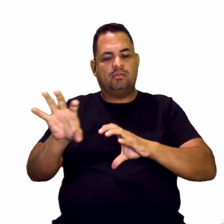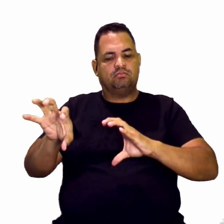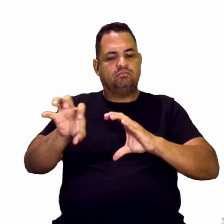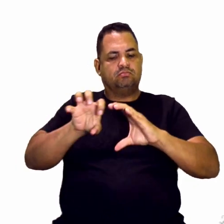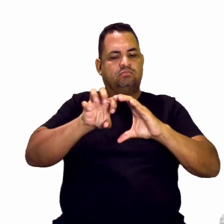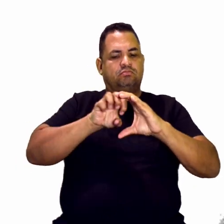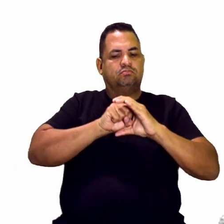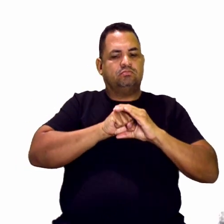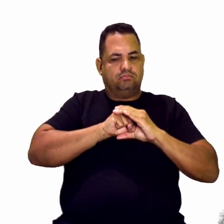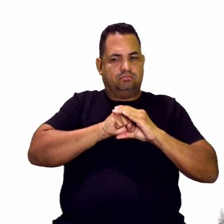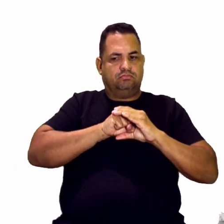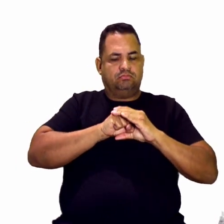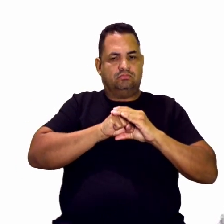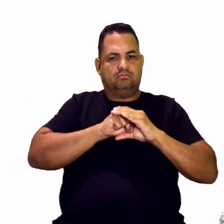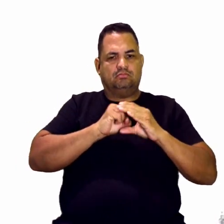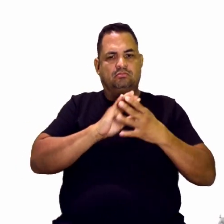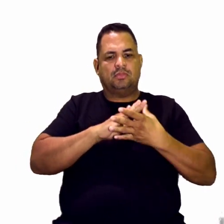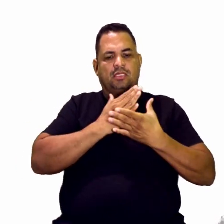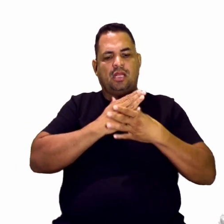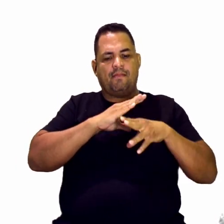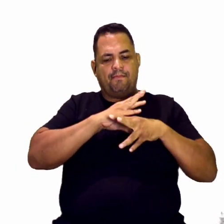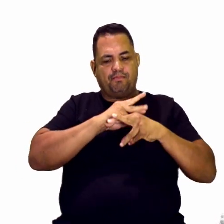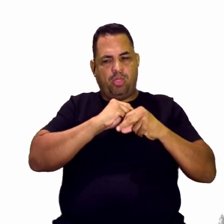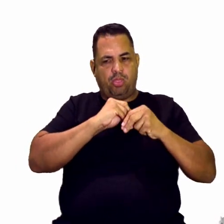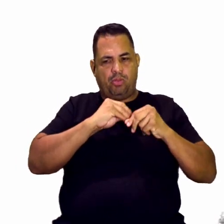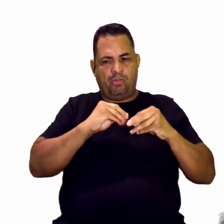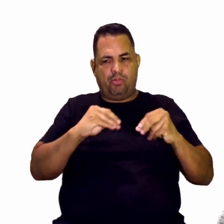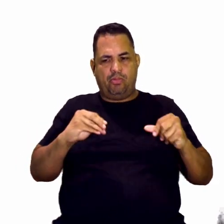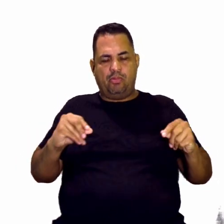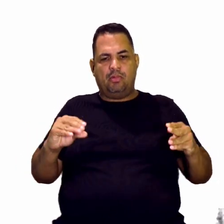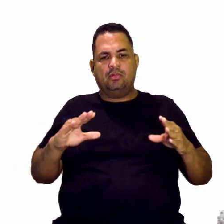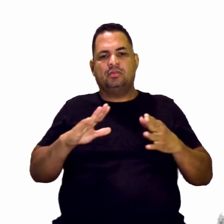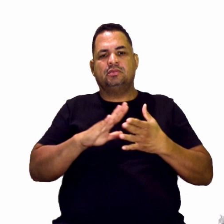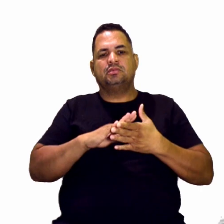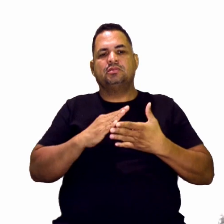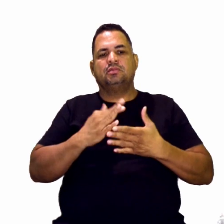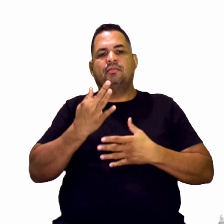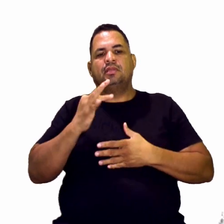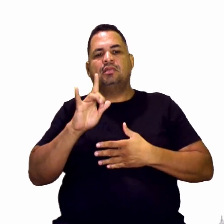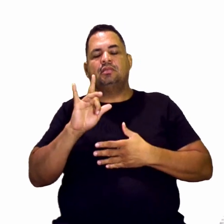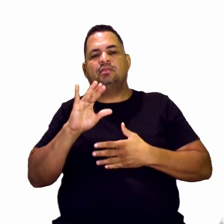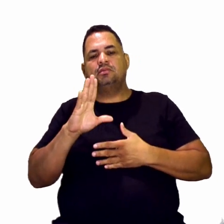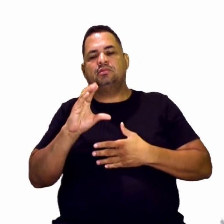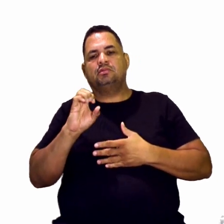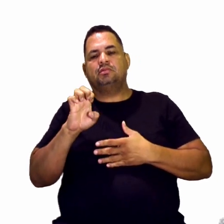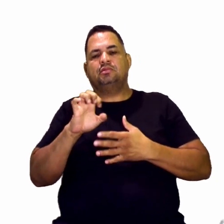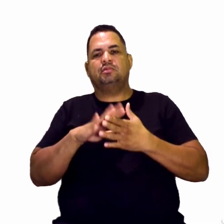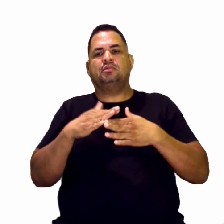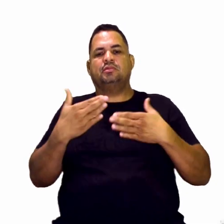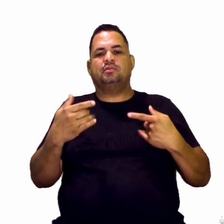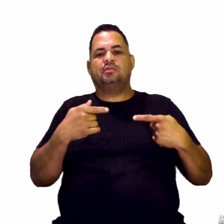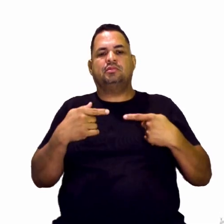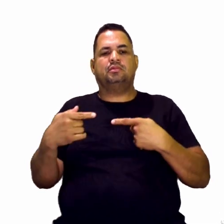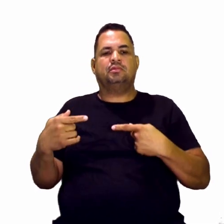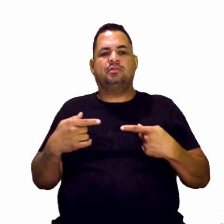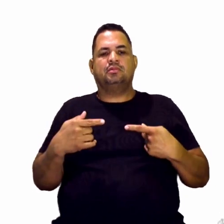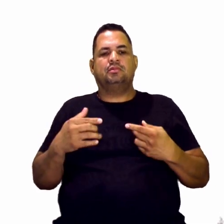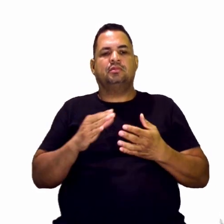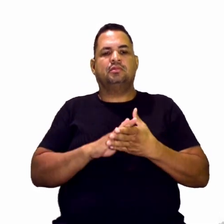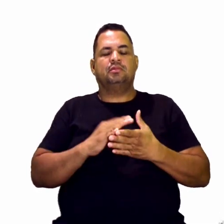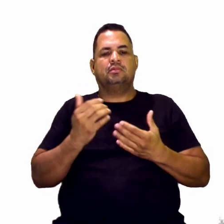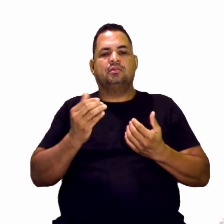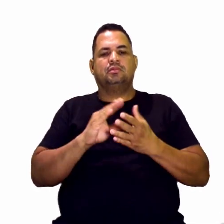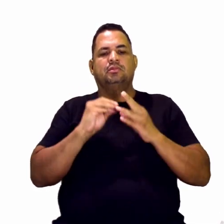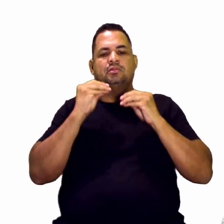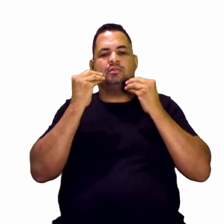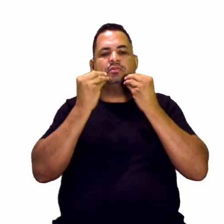dentro dela e destruir essa bactéria dentro dela. A pinocitose já está relacionado a